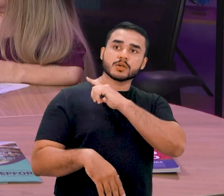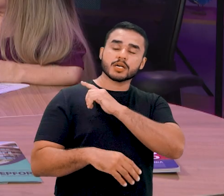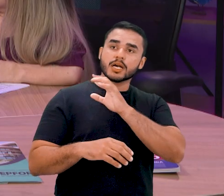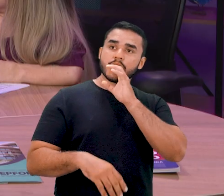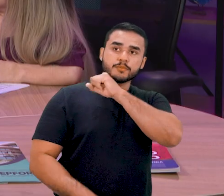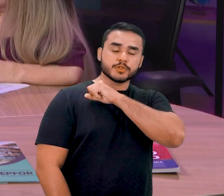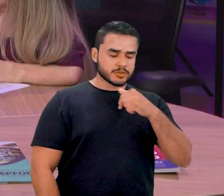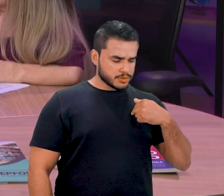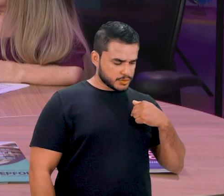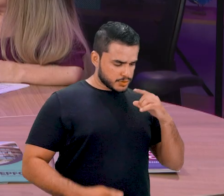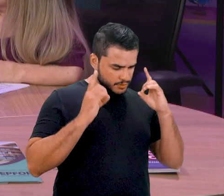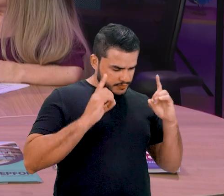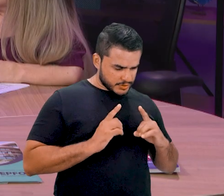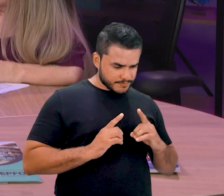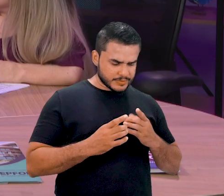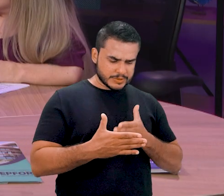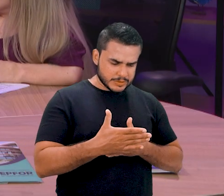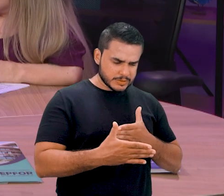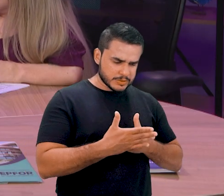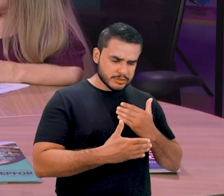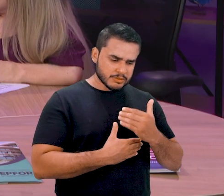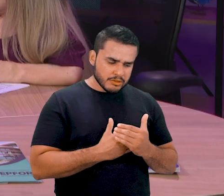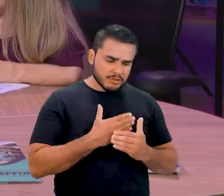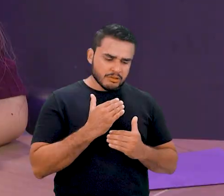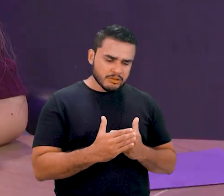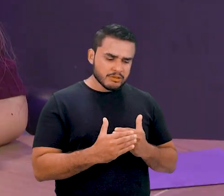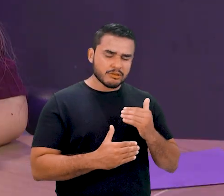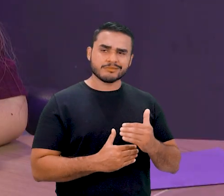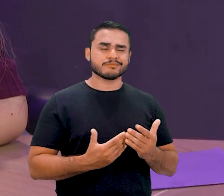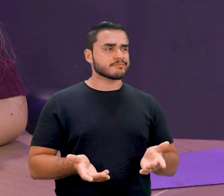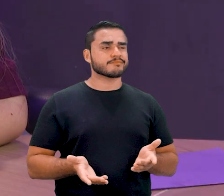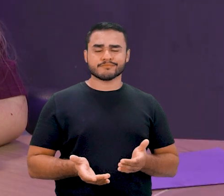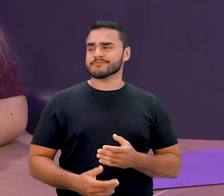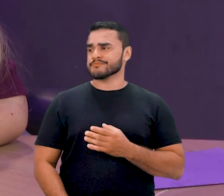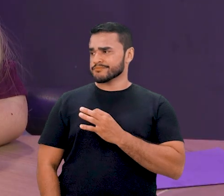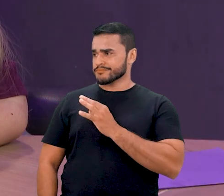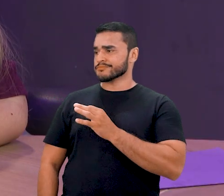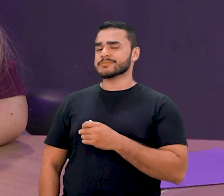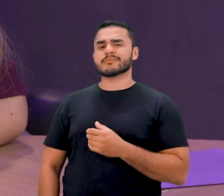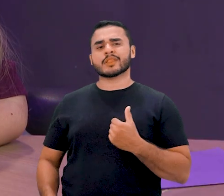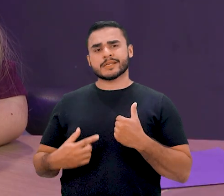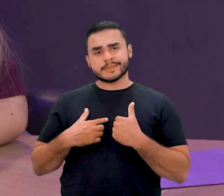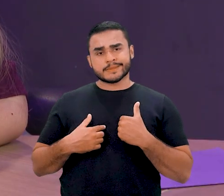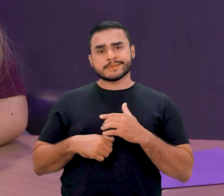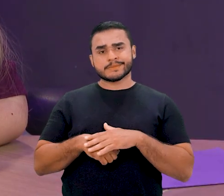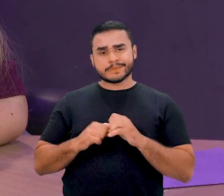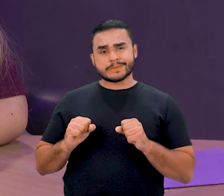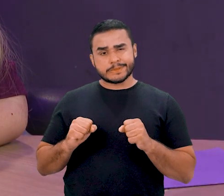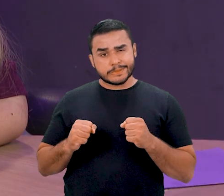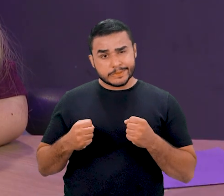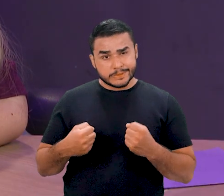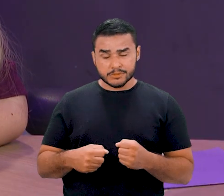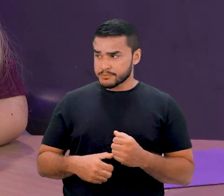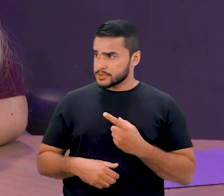Infelizmente, né? E a gente, eu já falei isso uma vez aqui, que a gente se cobra muito, né? Porque